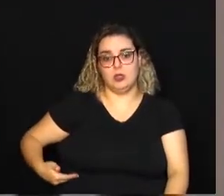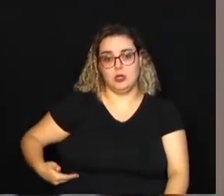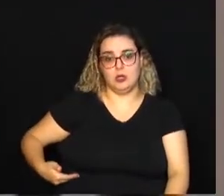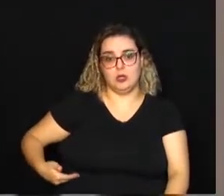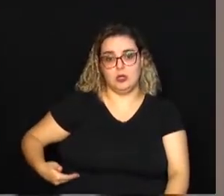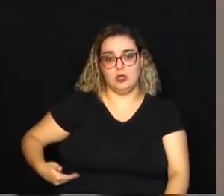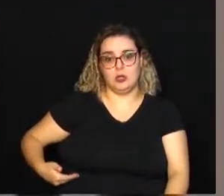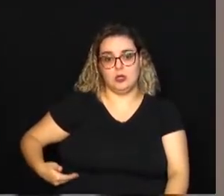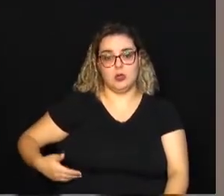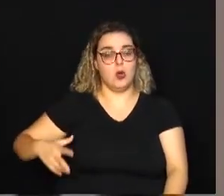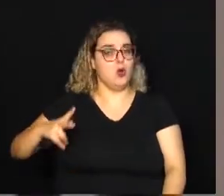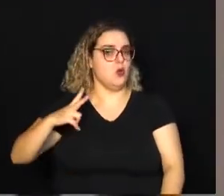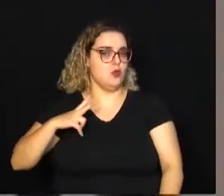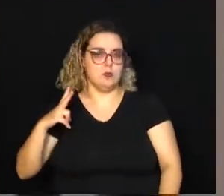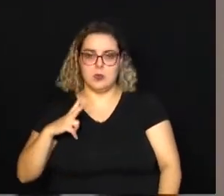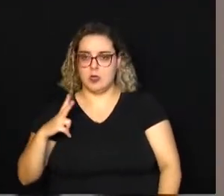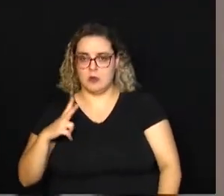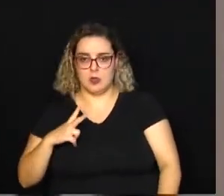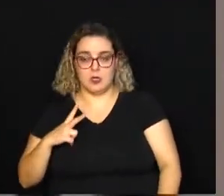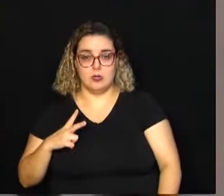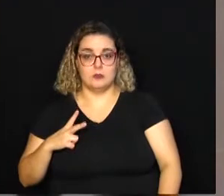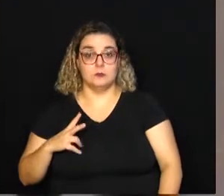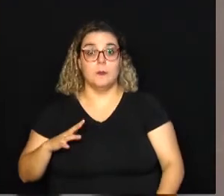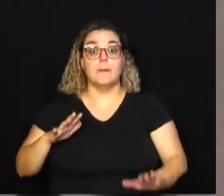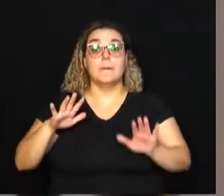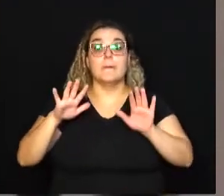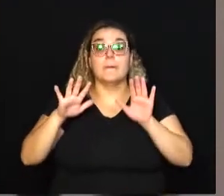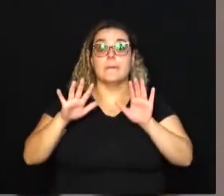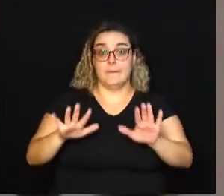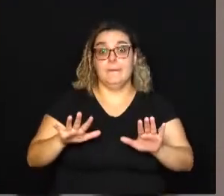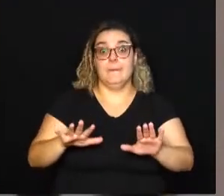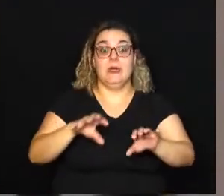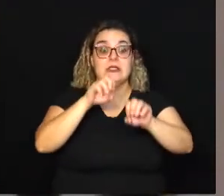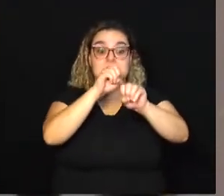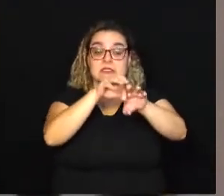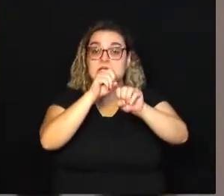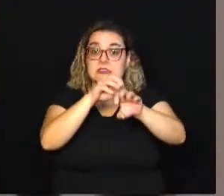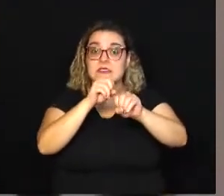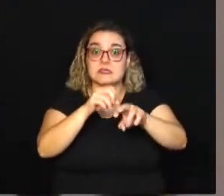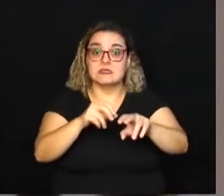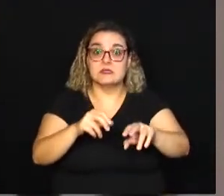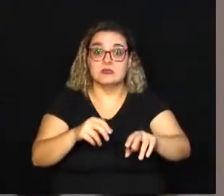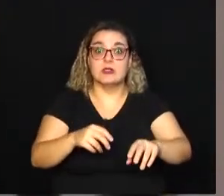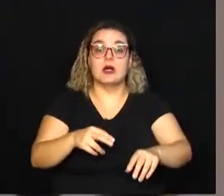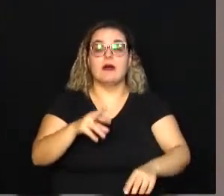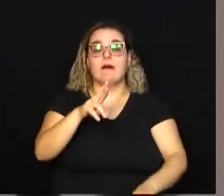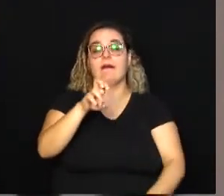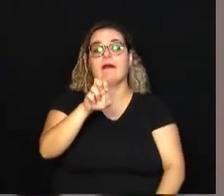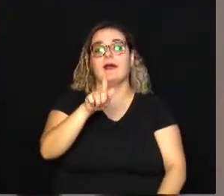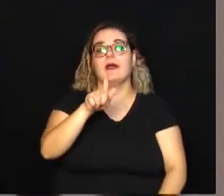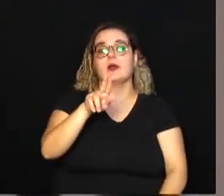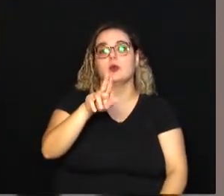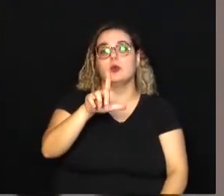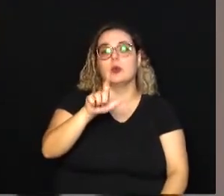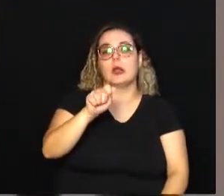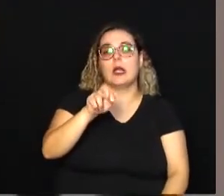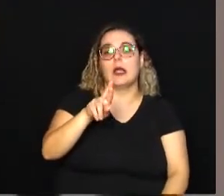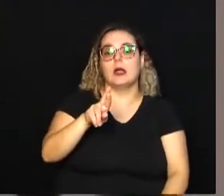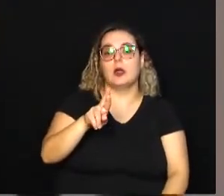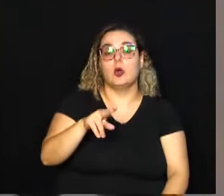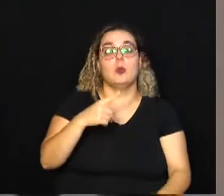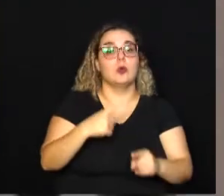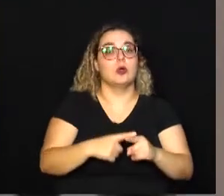governamental ou privada, mas de ensino comum, de ensino regular. Porque fora do